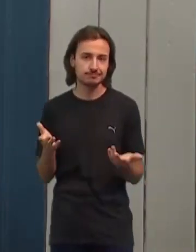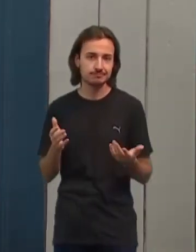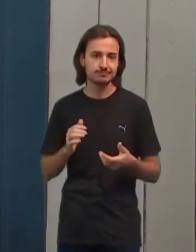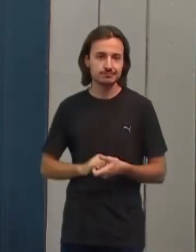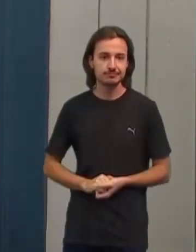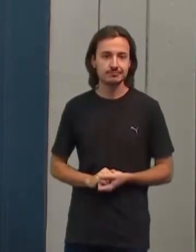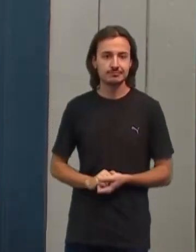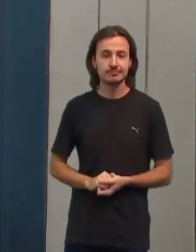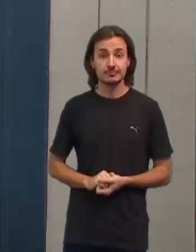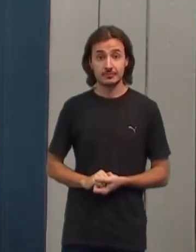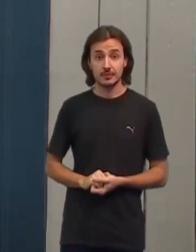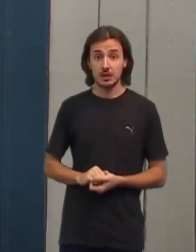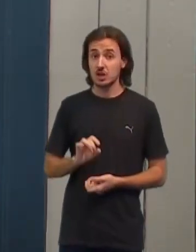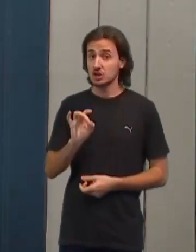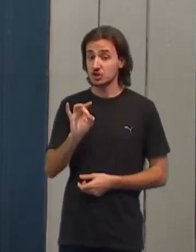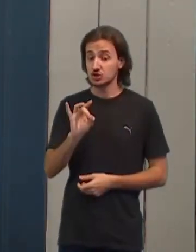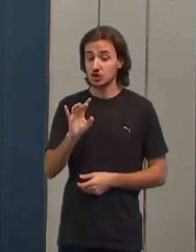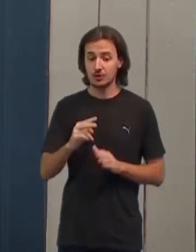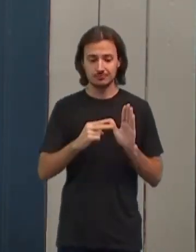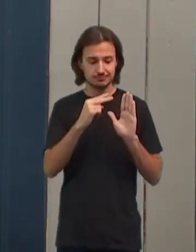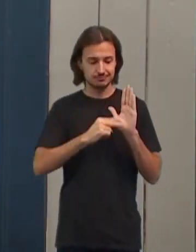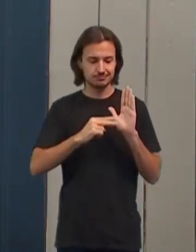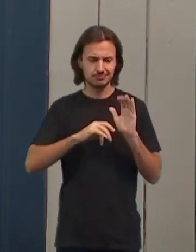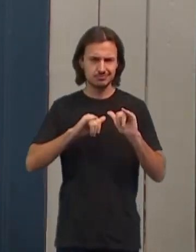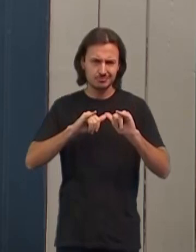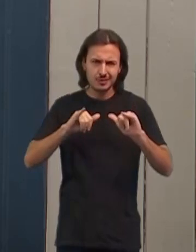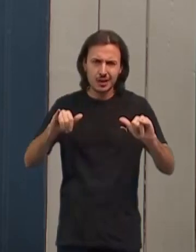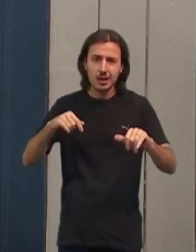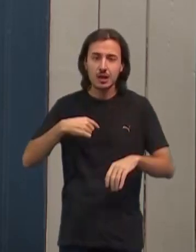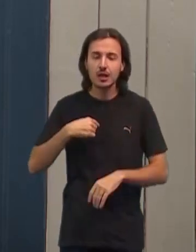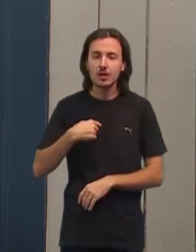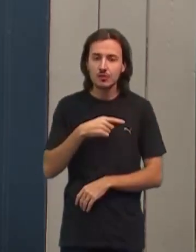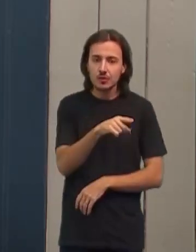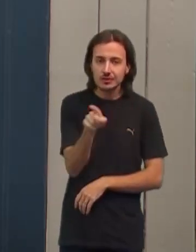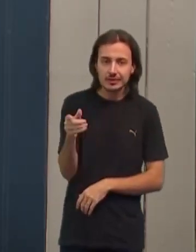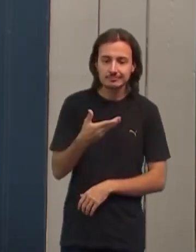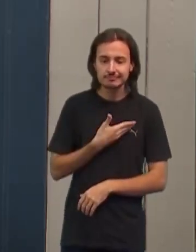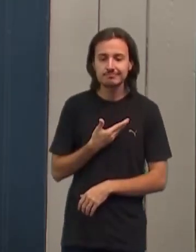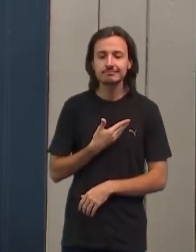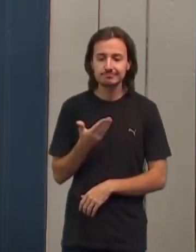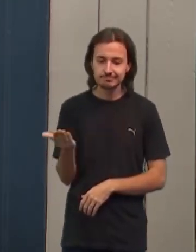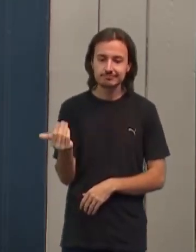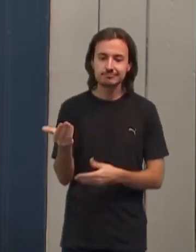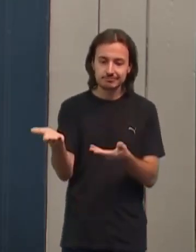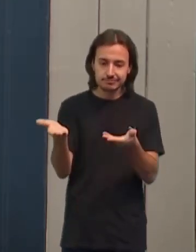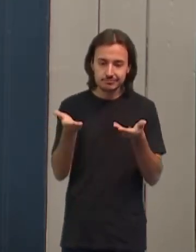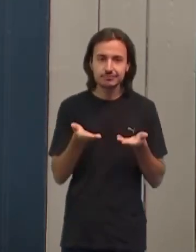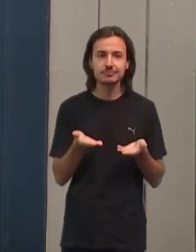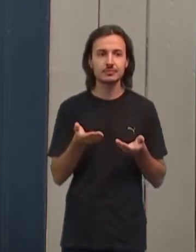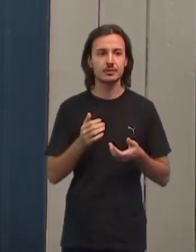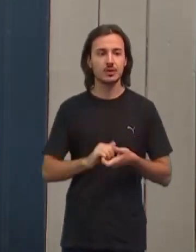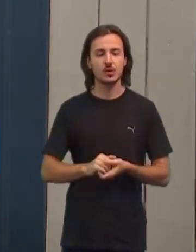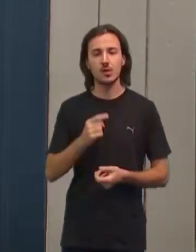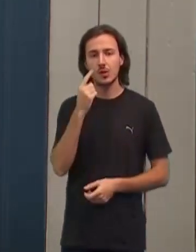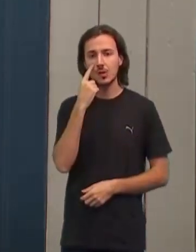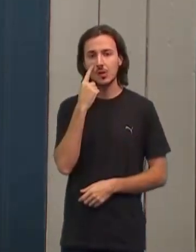ler a manchete, e aí eu chamo aqui os colegas, né, da terra,